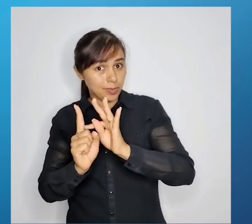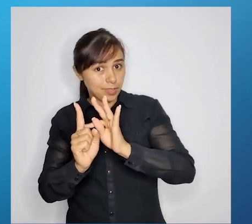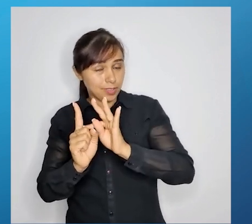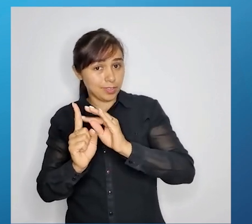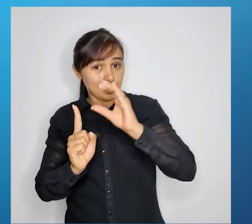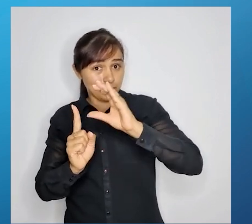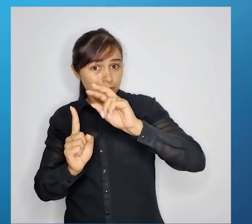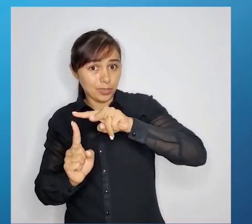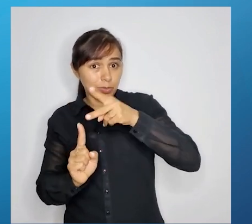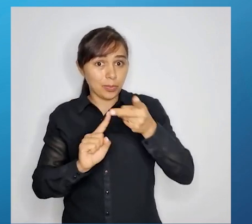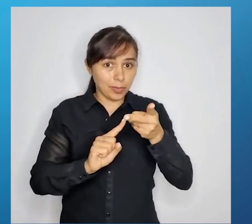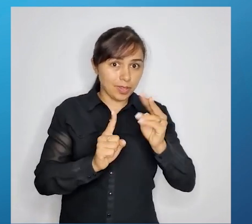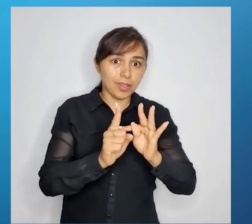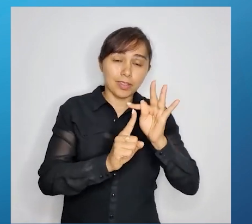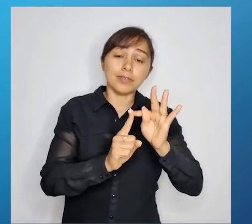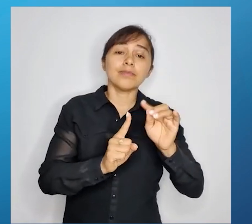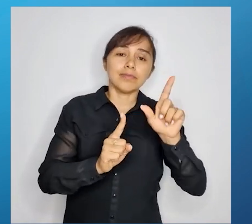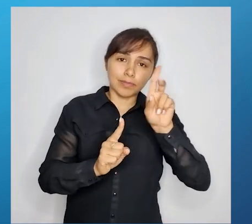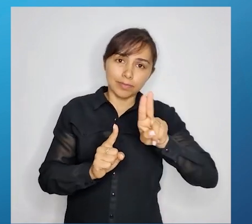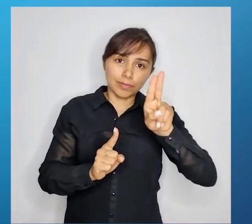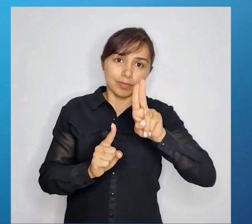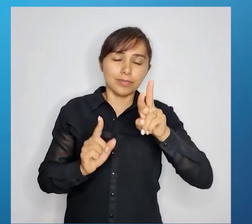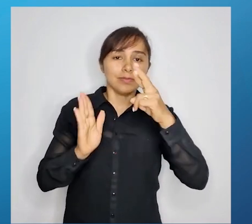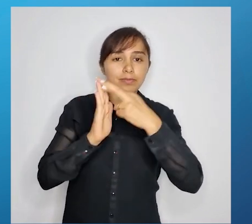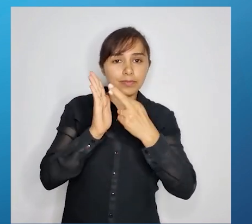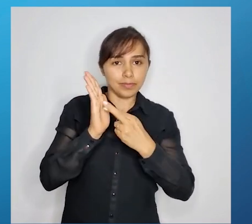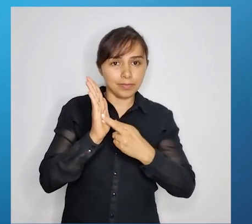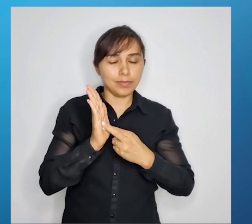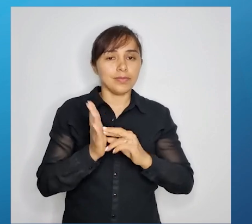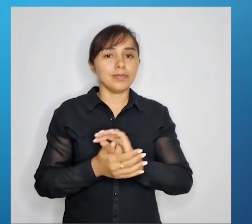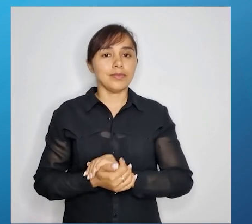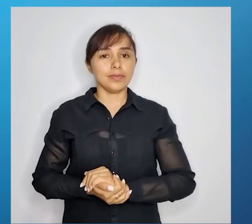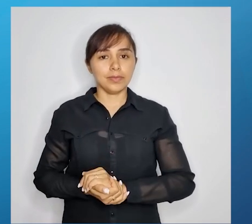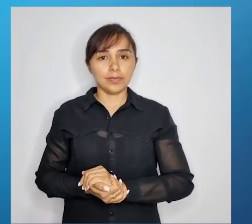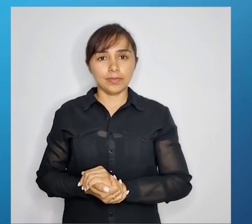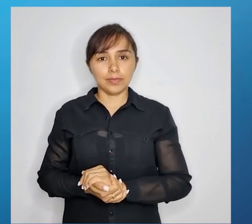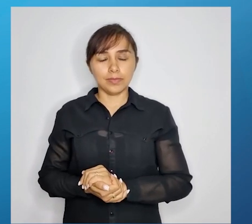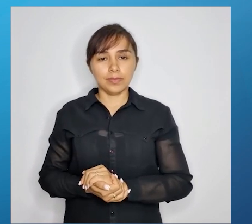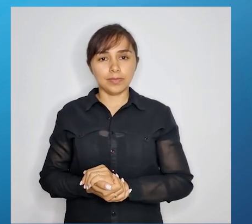na fórmula ali, menos 273, divido o valor por 5.